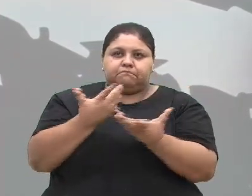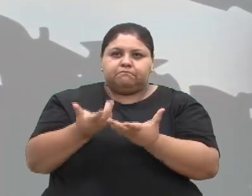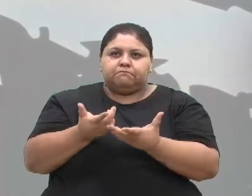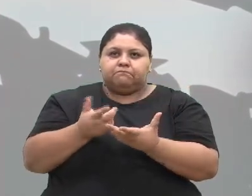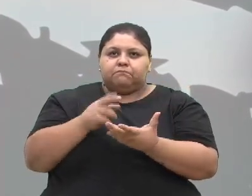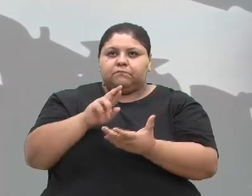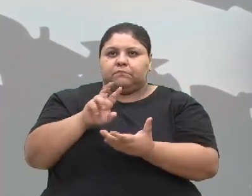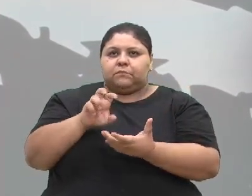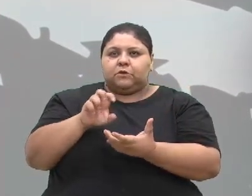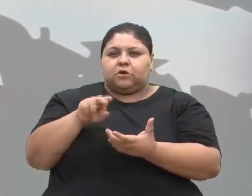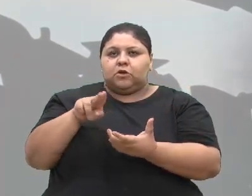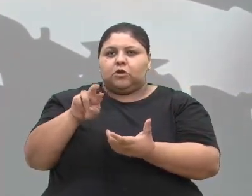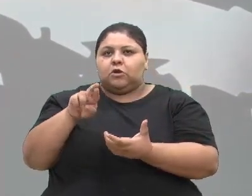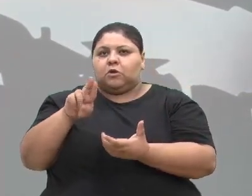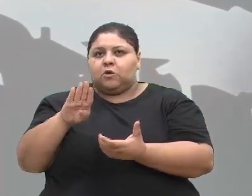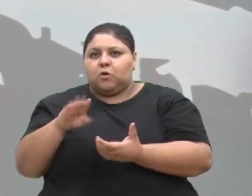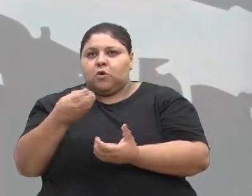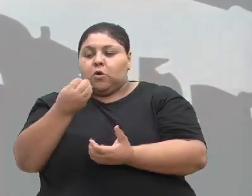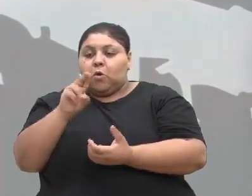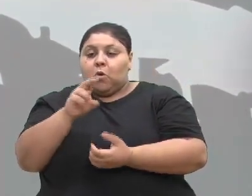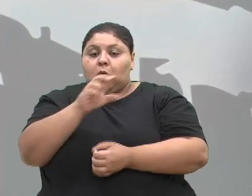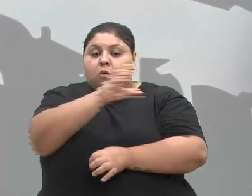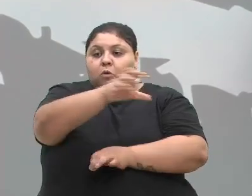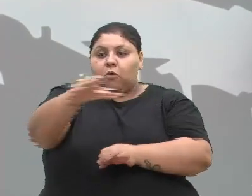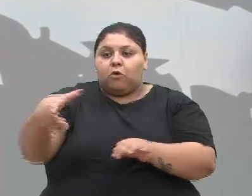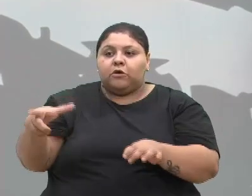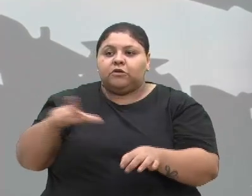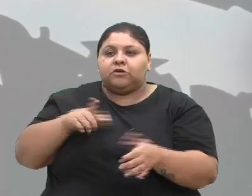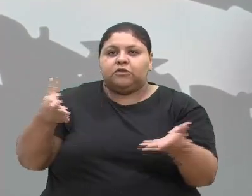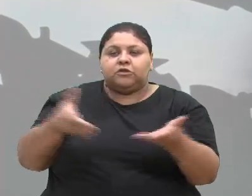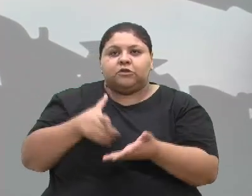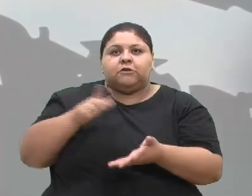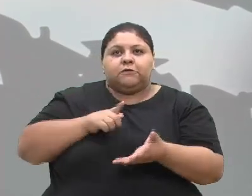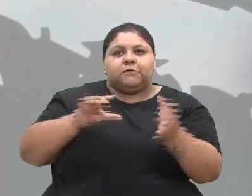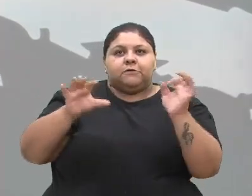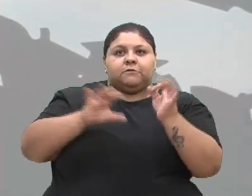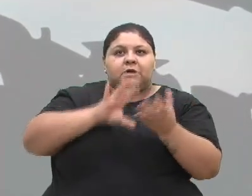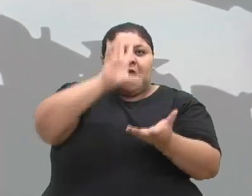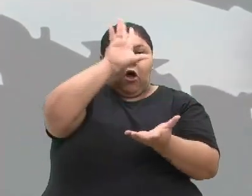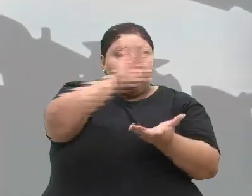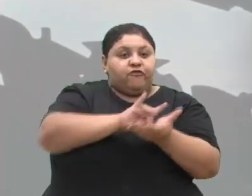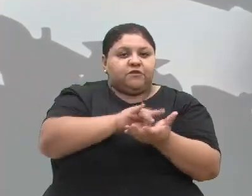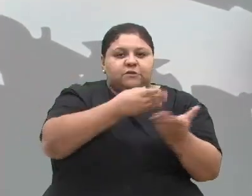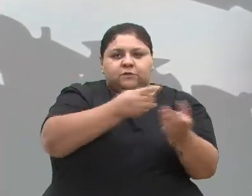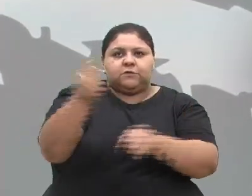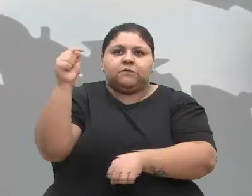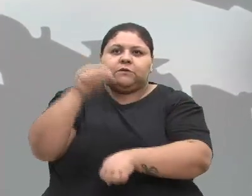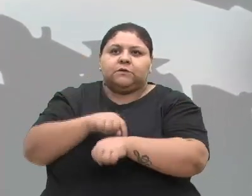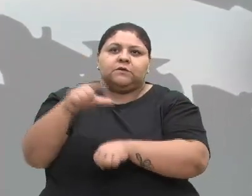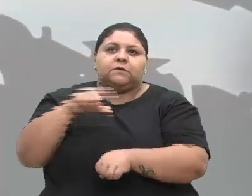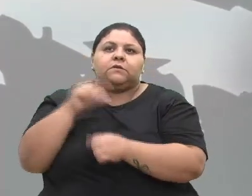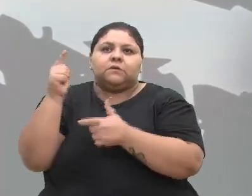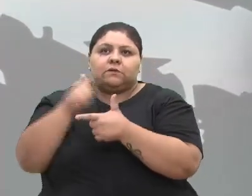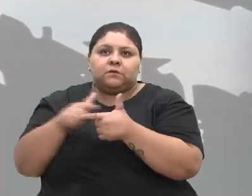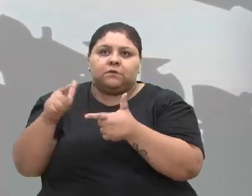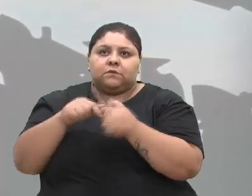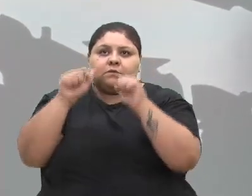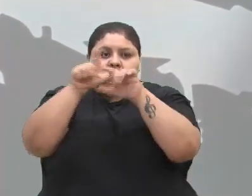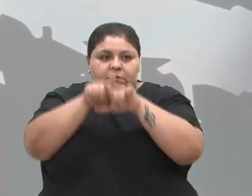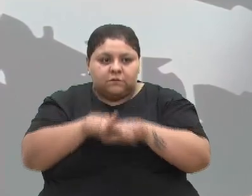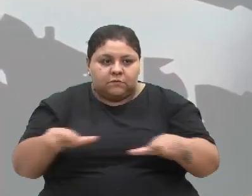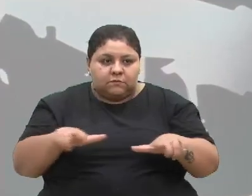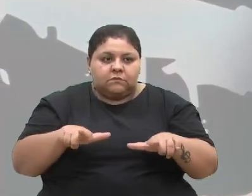REURB ou em pontos que a gente já tem a regularização há muito tempo, a gente tem problemas de saneamento